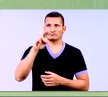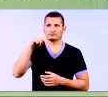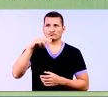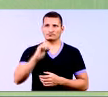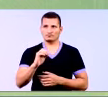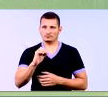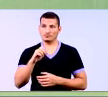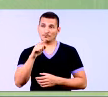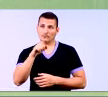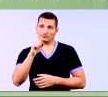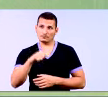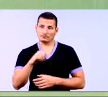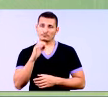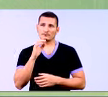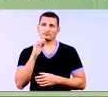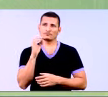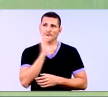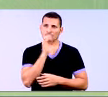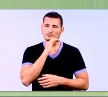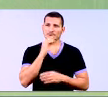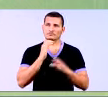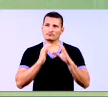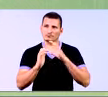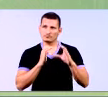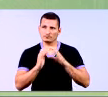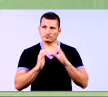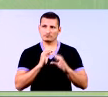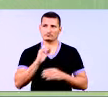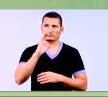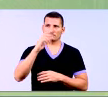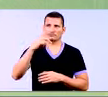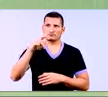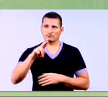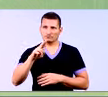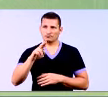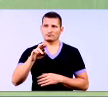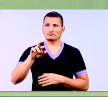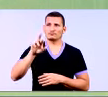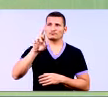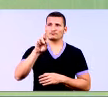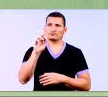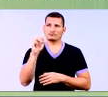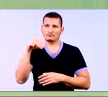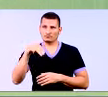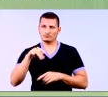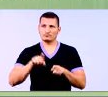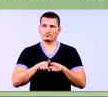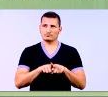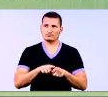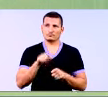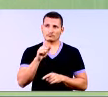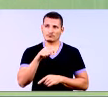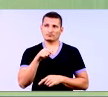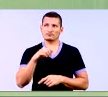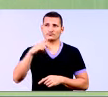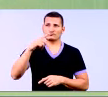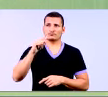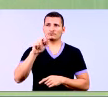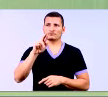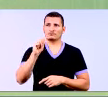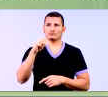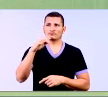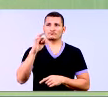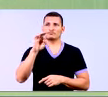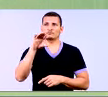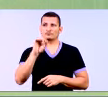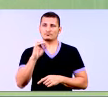ele que determina a velocidade de comunicação entre o processador e a memória. Isso a gente já havia comentado. Ele é um parâmetro demais importante para